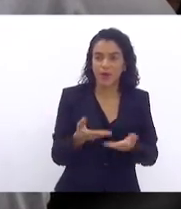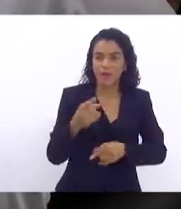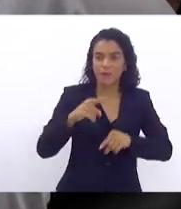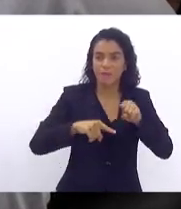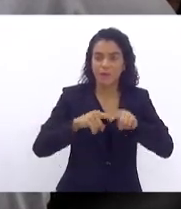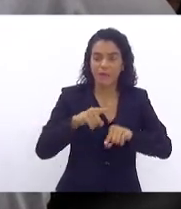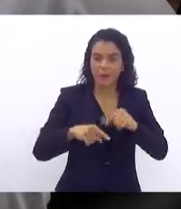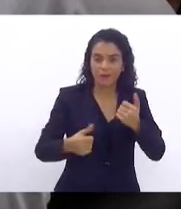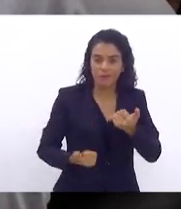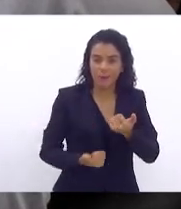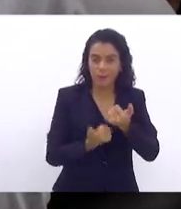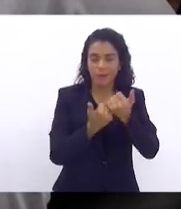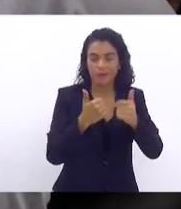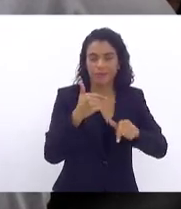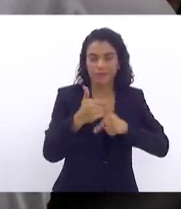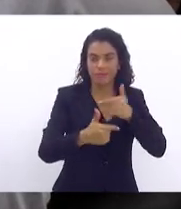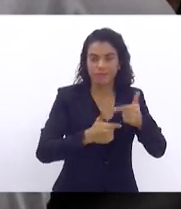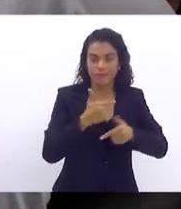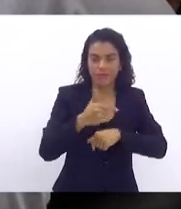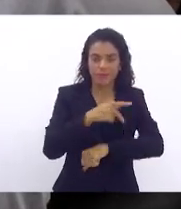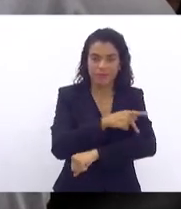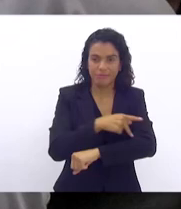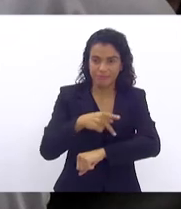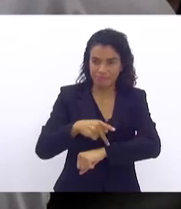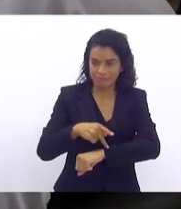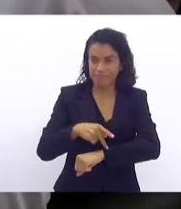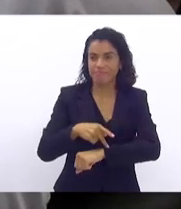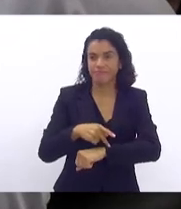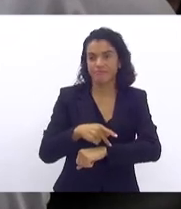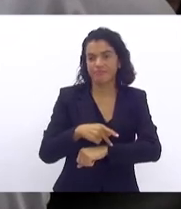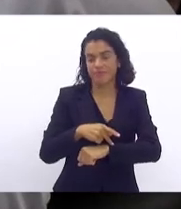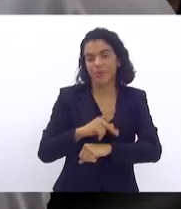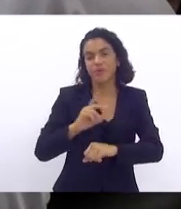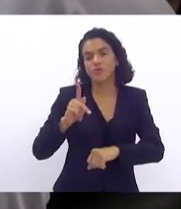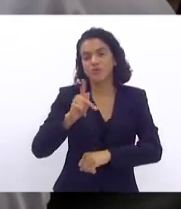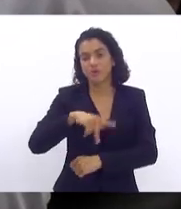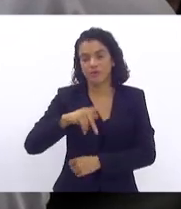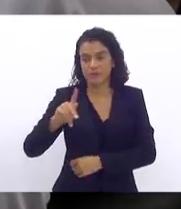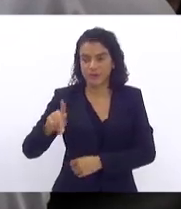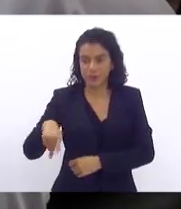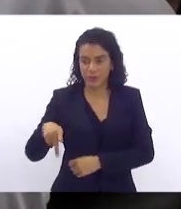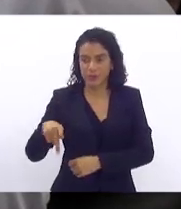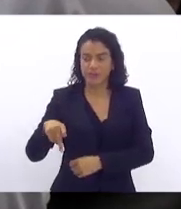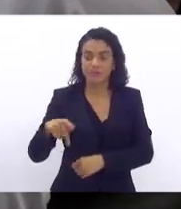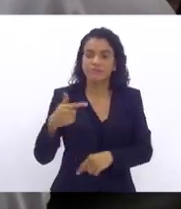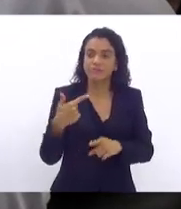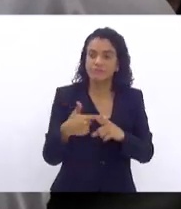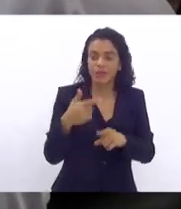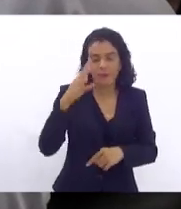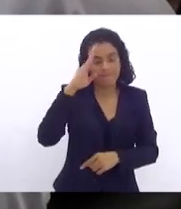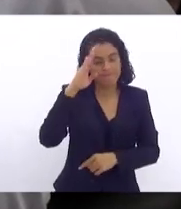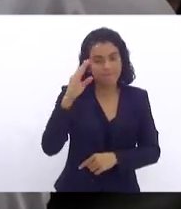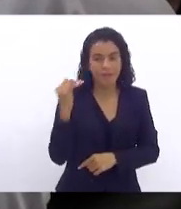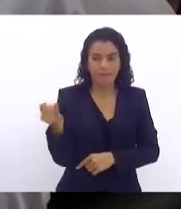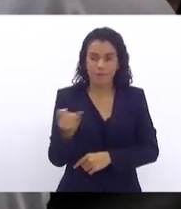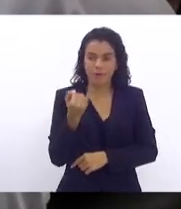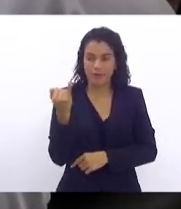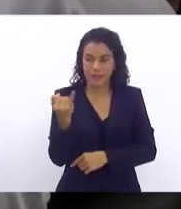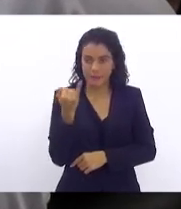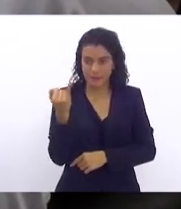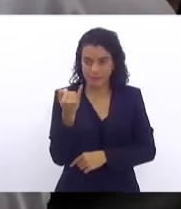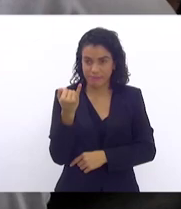material de apoio ao trabalho pedagógico do corpo docente, que é muito fundamental. Essas